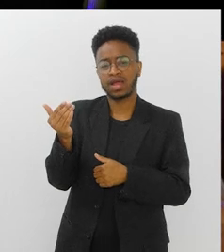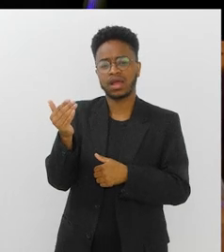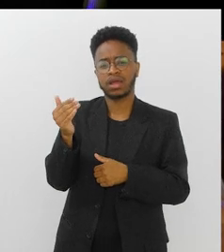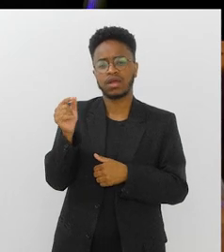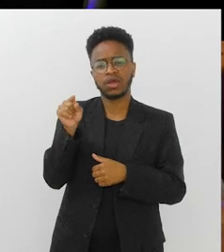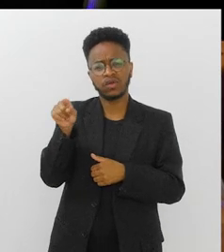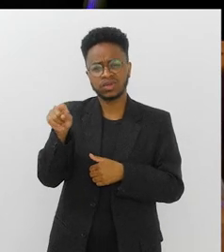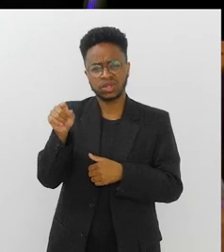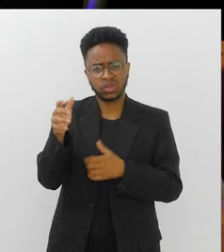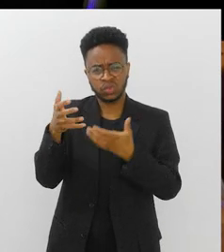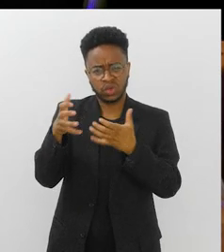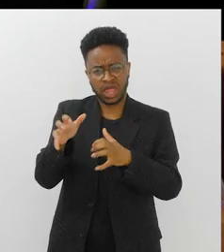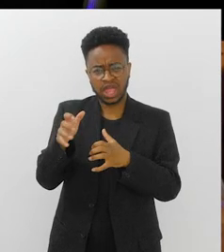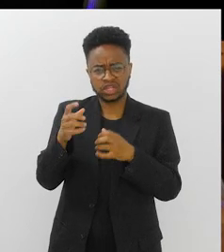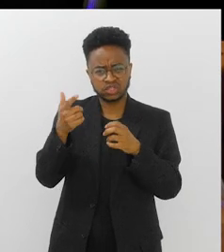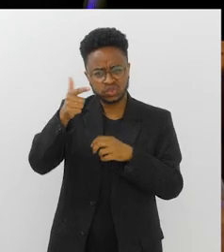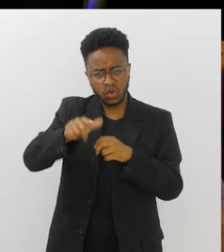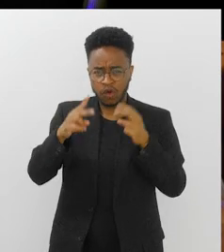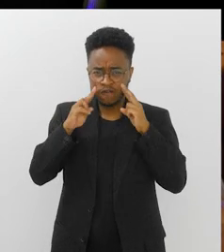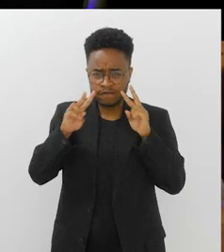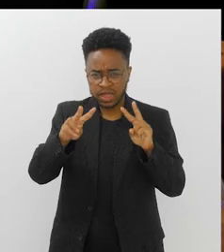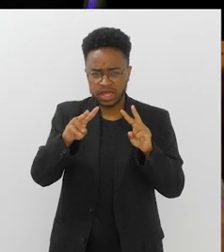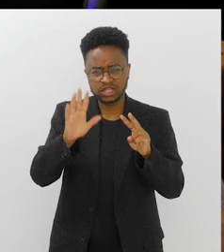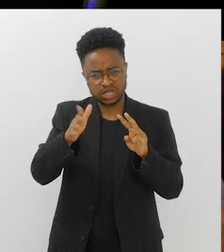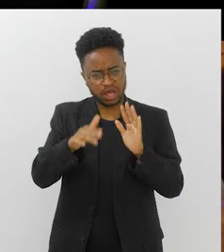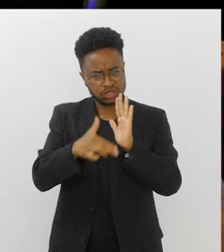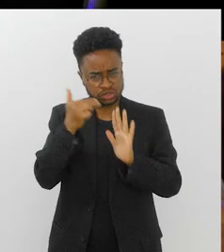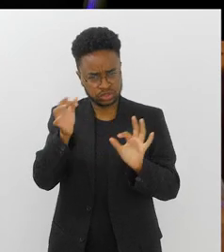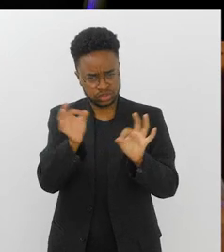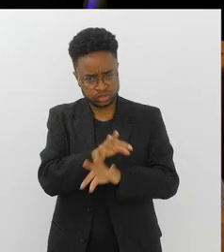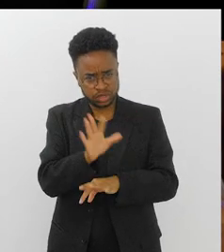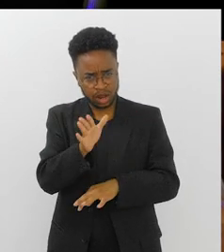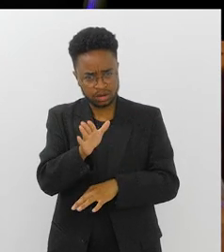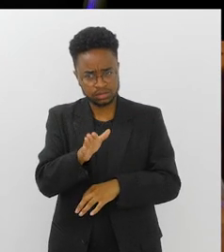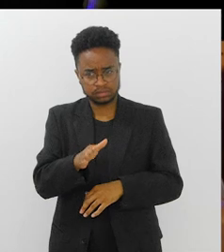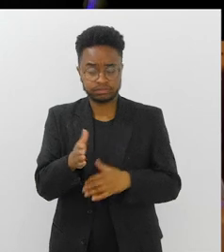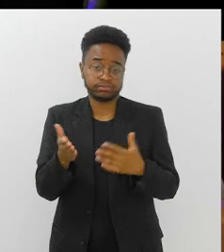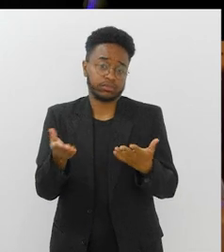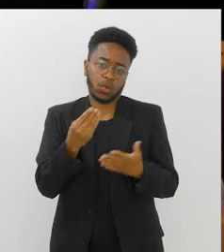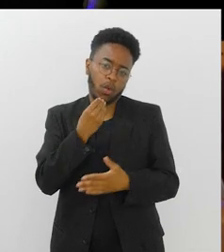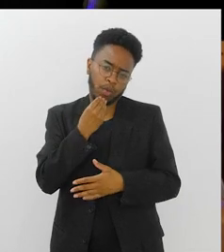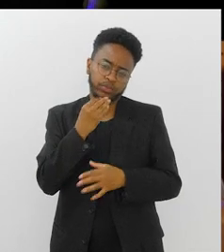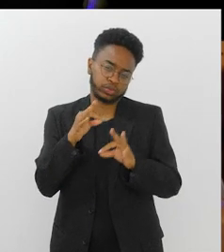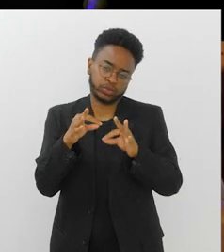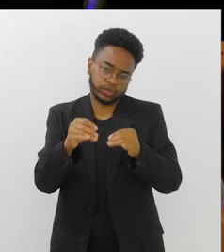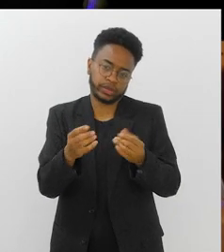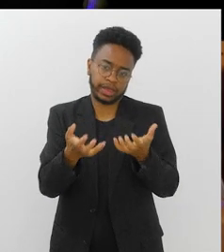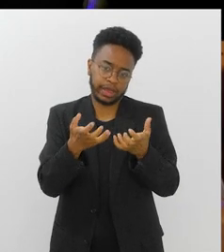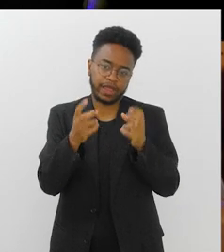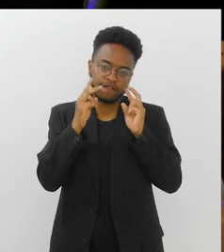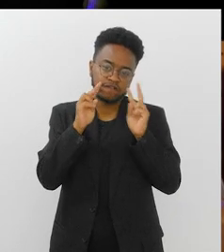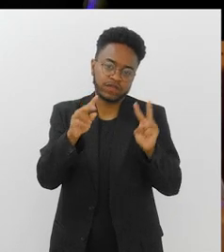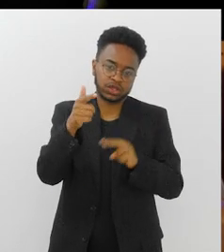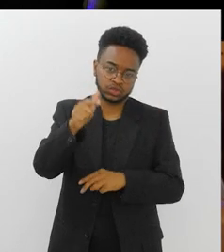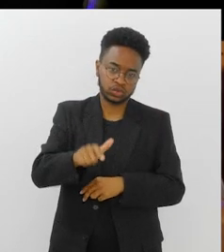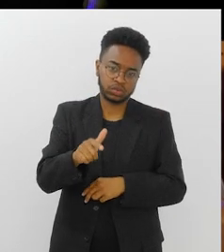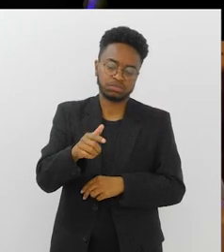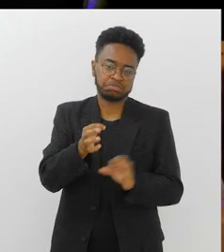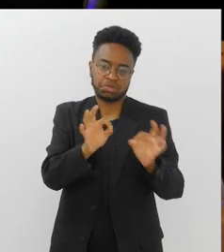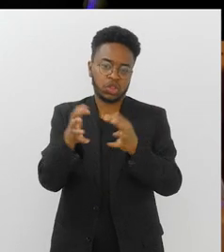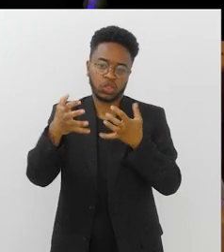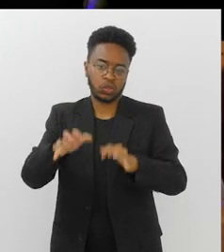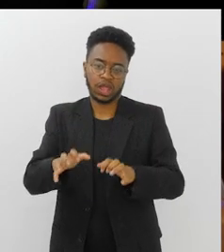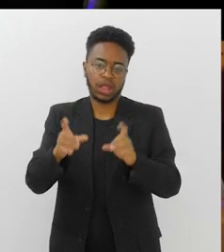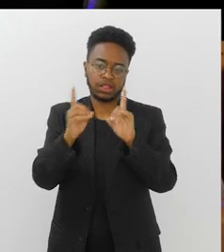você não quer voltar a enxergar você já fez cirurgia e veja claro todo mundo quer voltar a enxergar ninguém quer